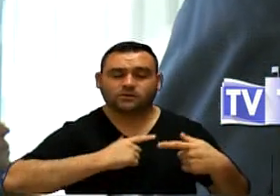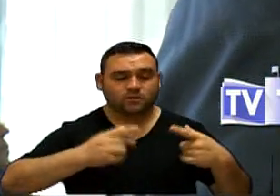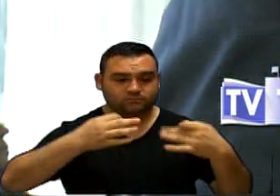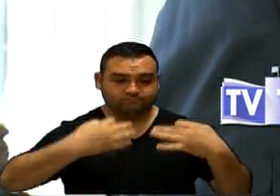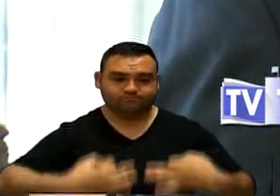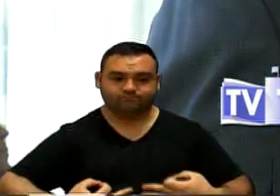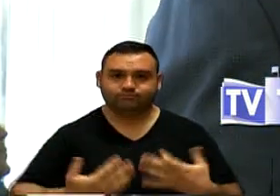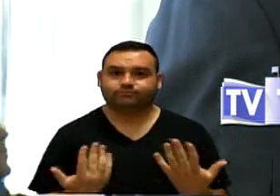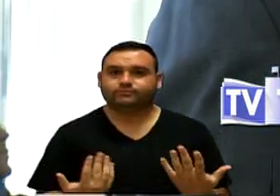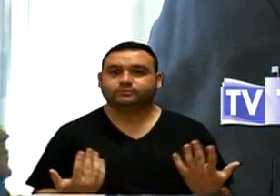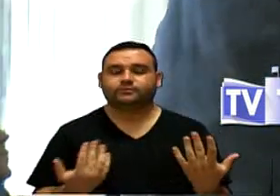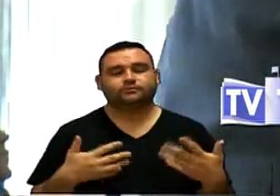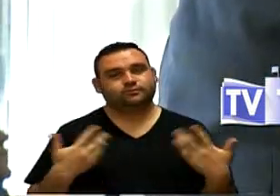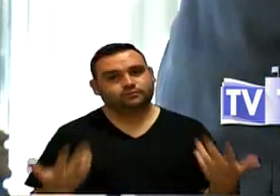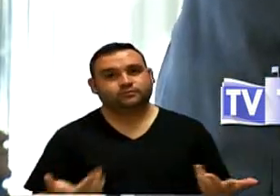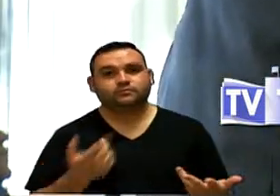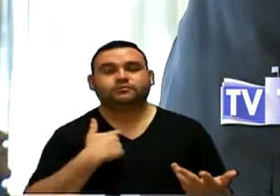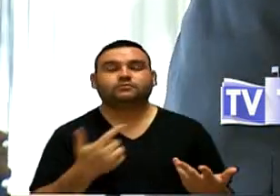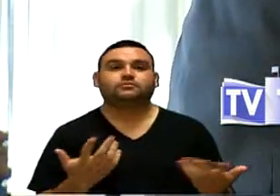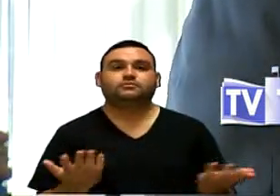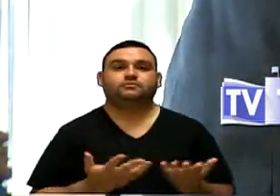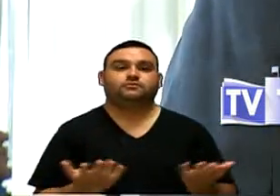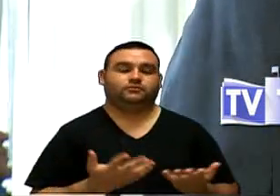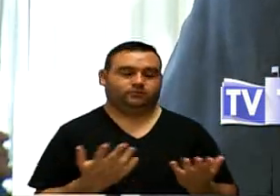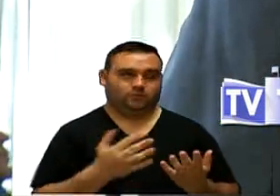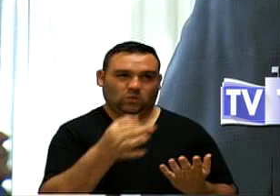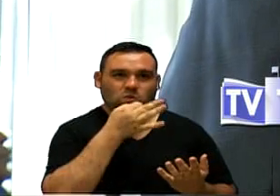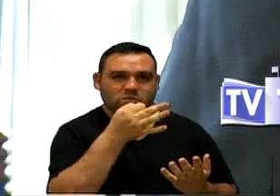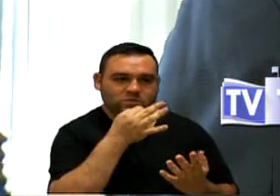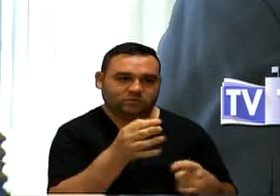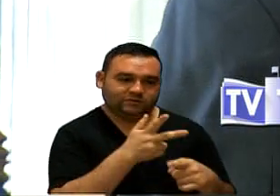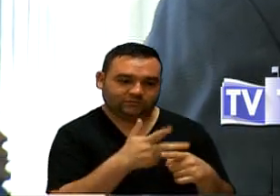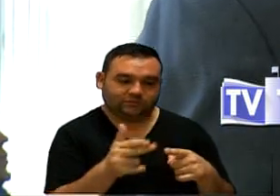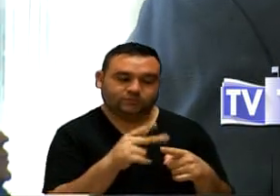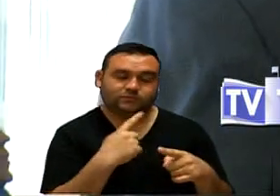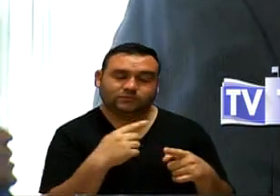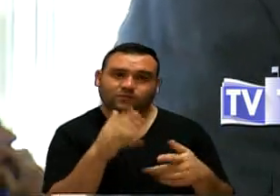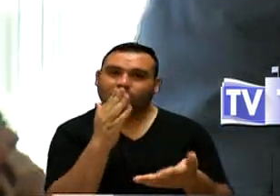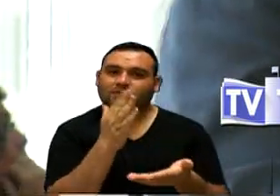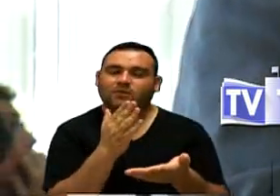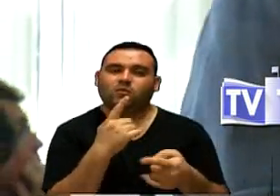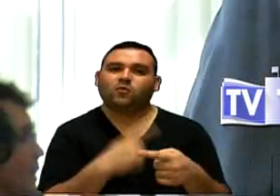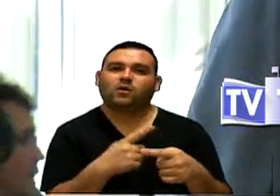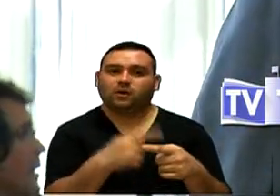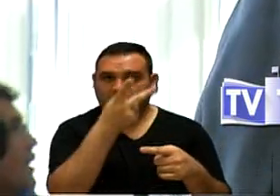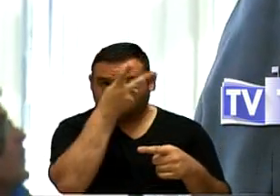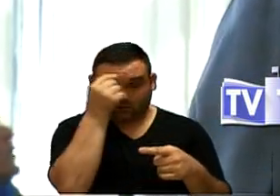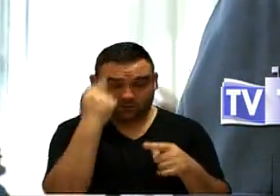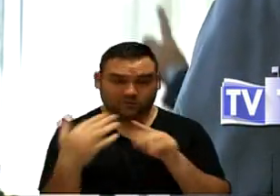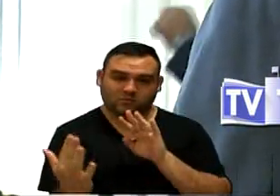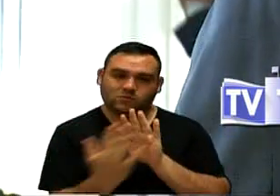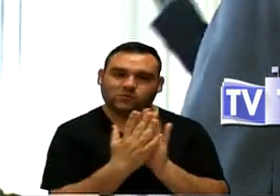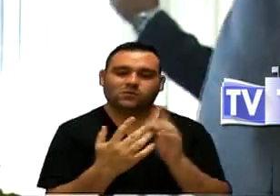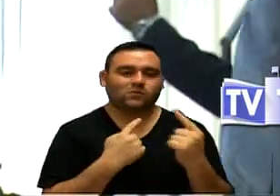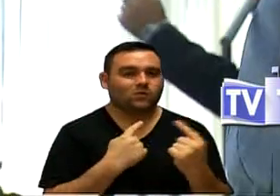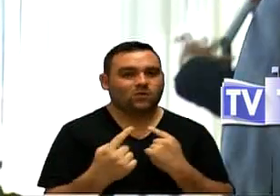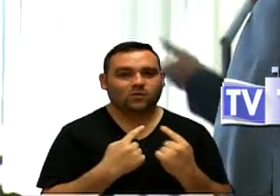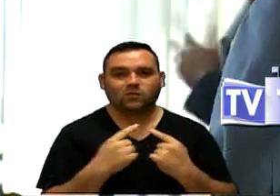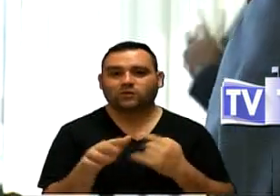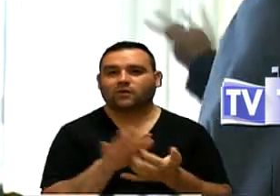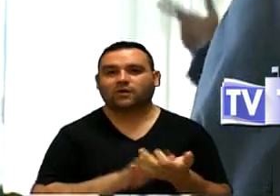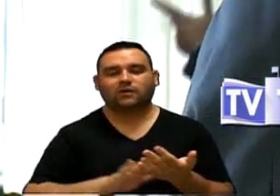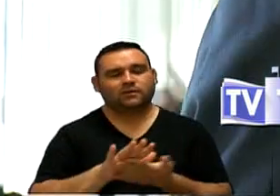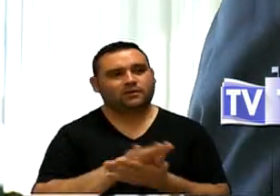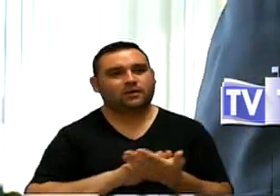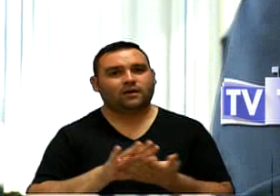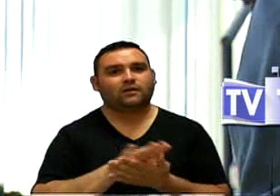certo. Então é o seguinte, senhor presidente, eu encaminho a derrubada do veto uma vez que o executivo não procurou este vereador ou qualquer outro